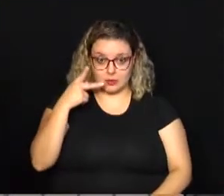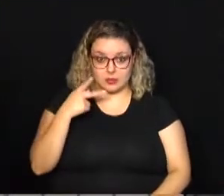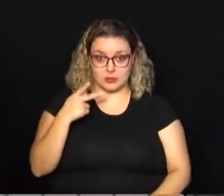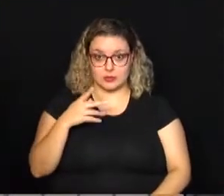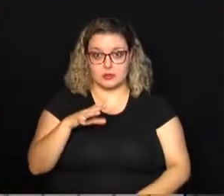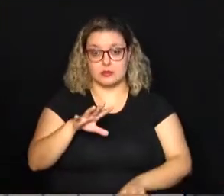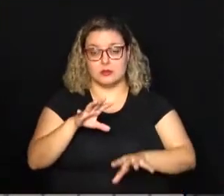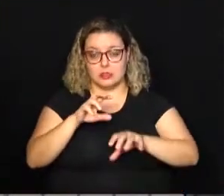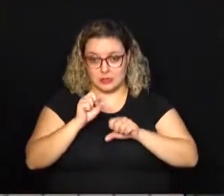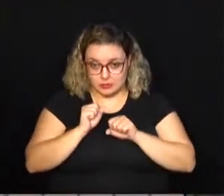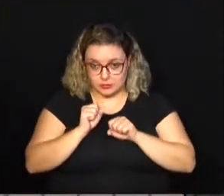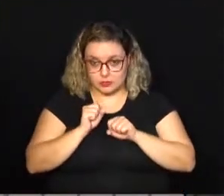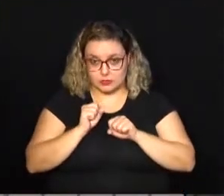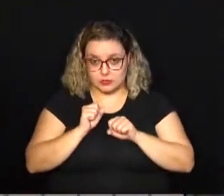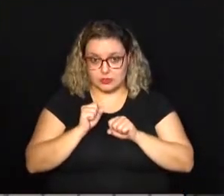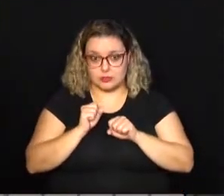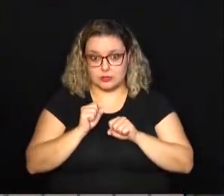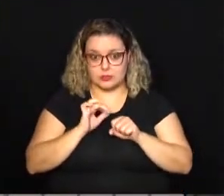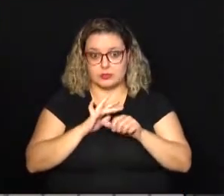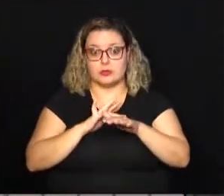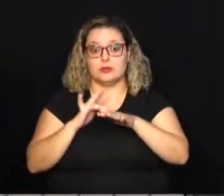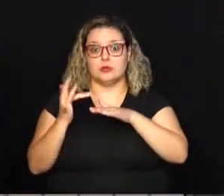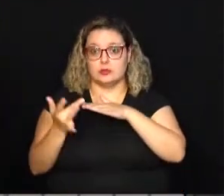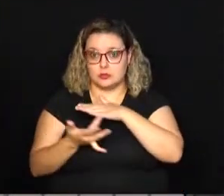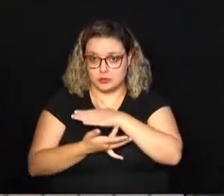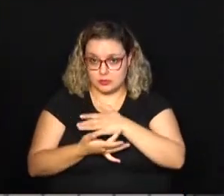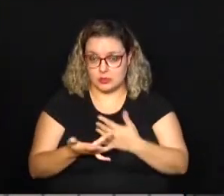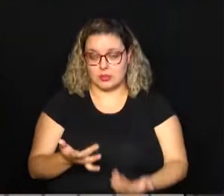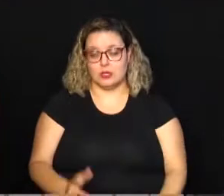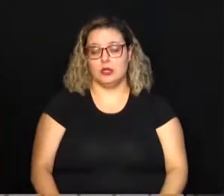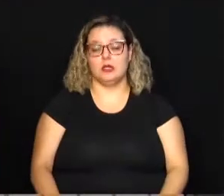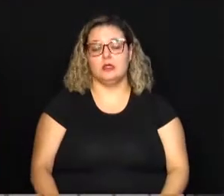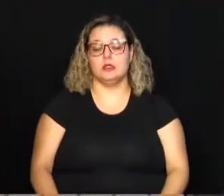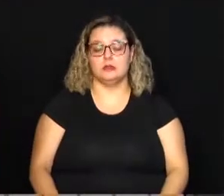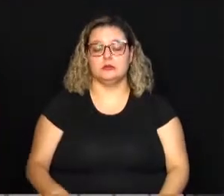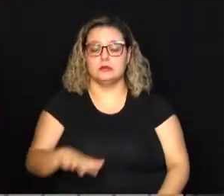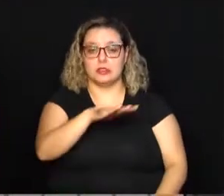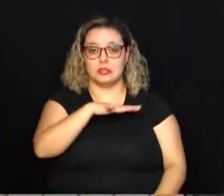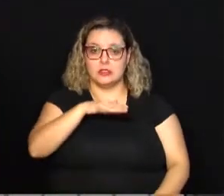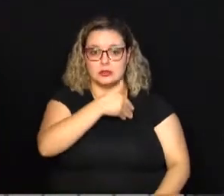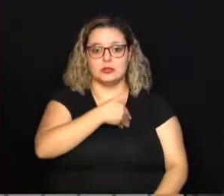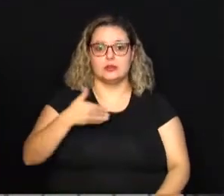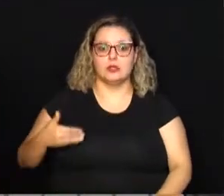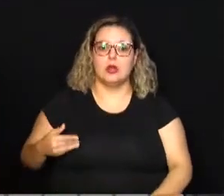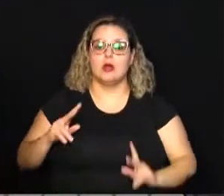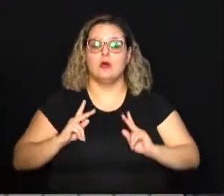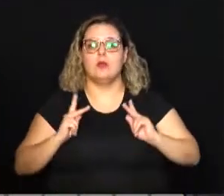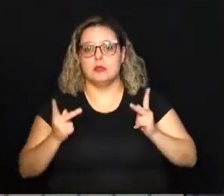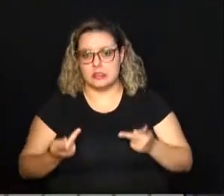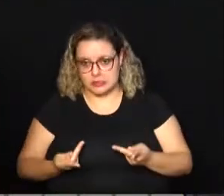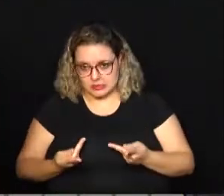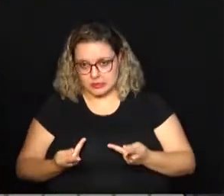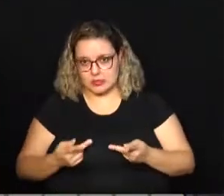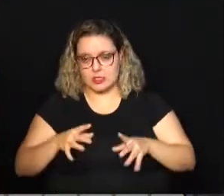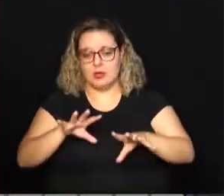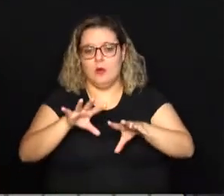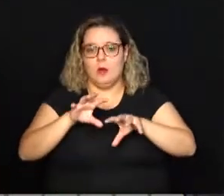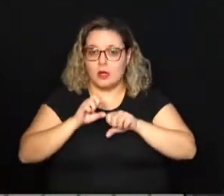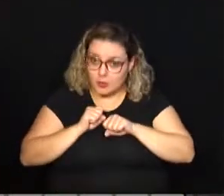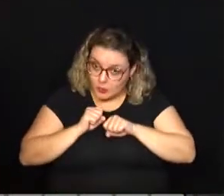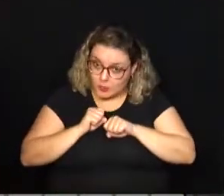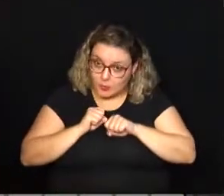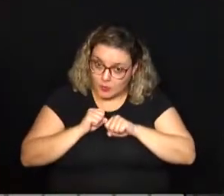adotar na rede pública, a humanização, o acolhimento. Inclusive, o senhor mesmo falou para mim